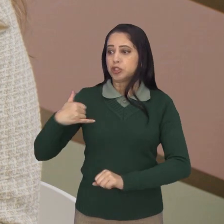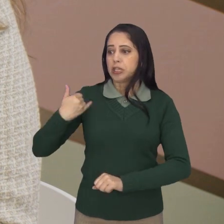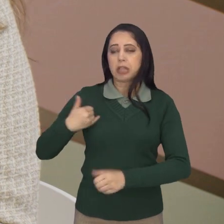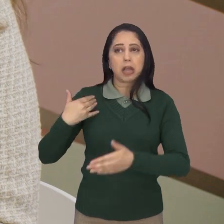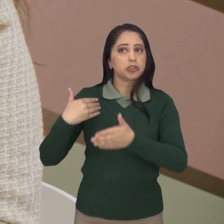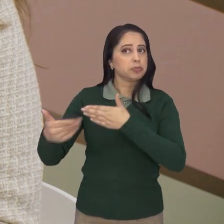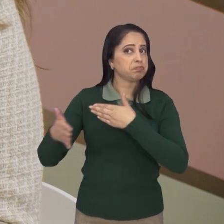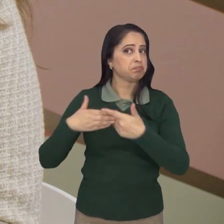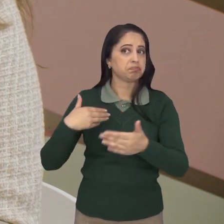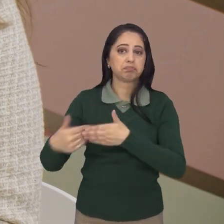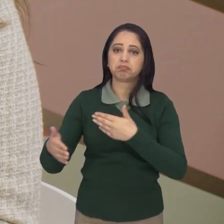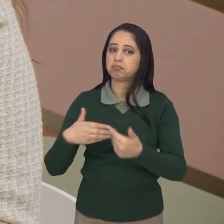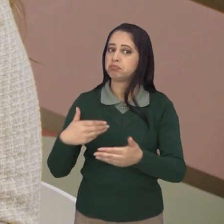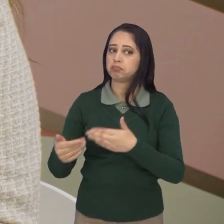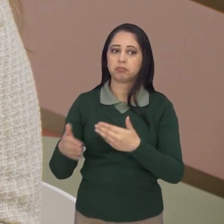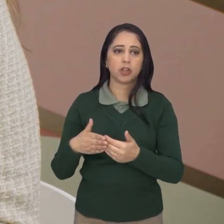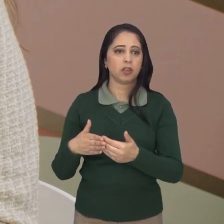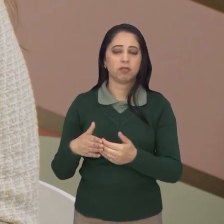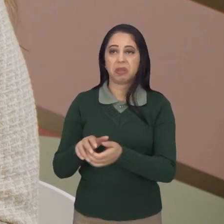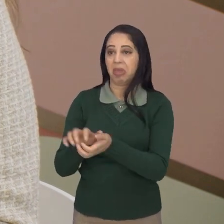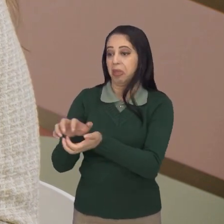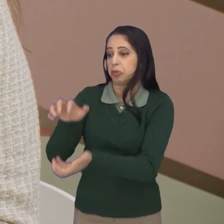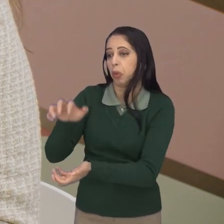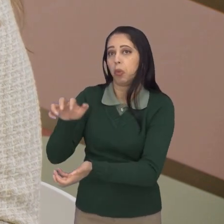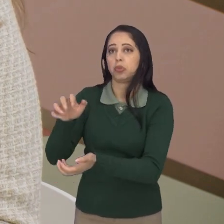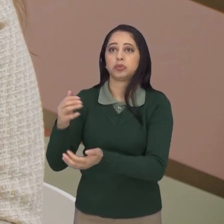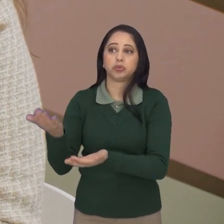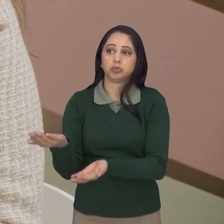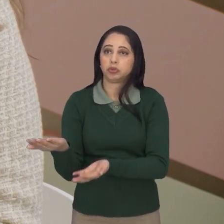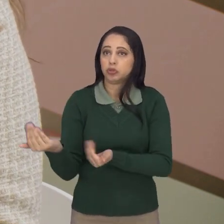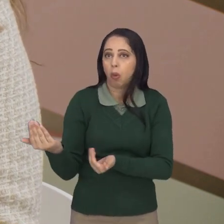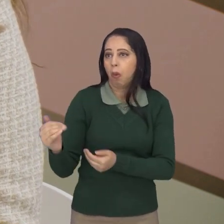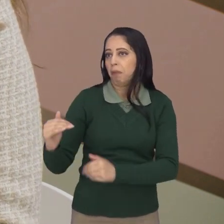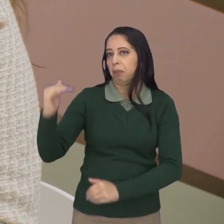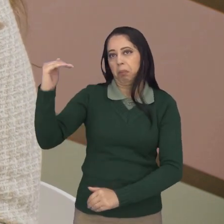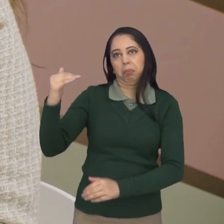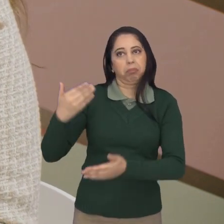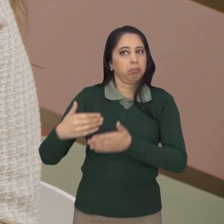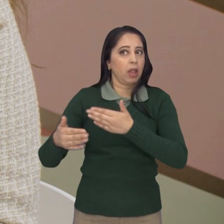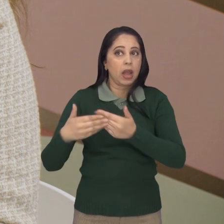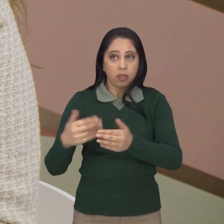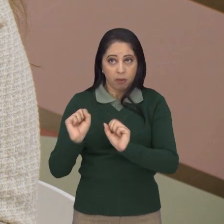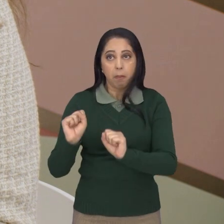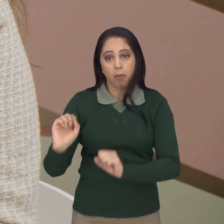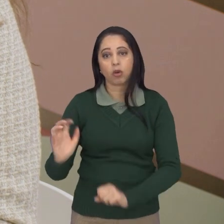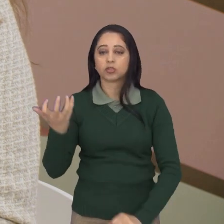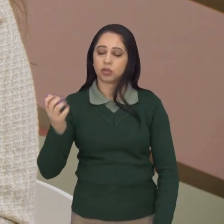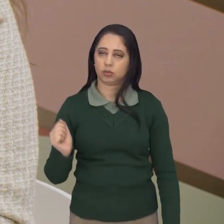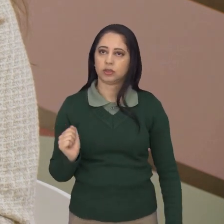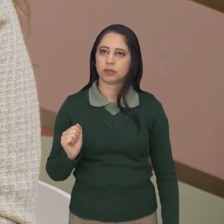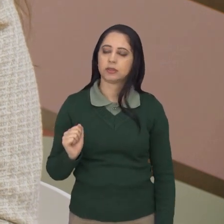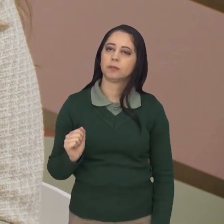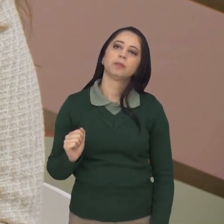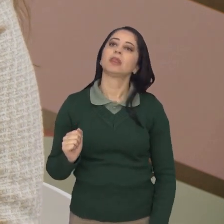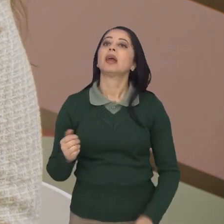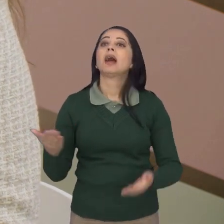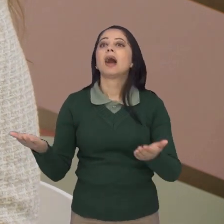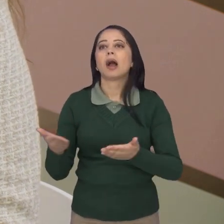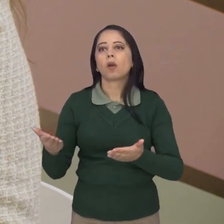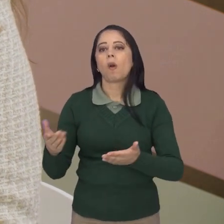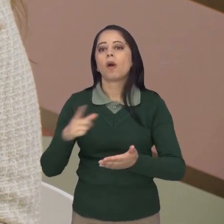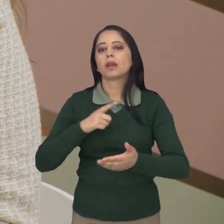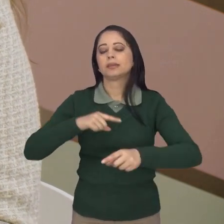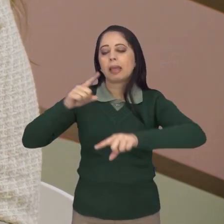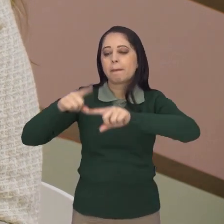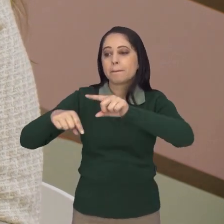fase adulta ou às vezes até na terceira idade. Então a gente hoje tem uma alteração muito grande da indústria